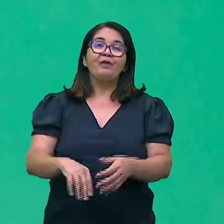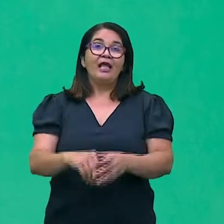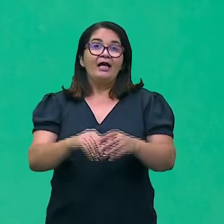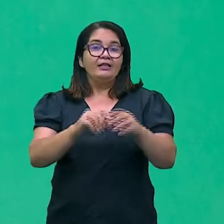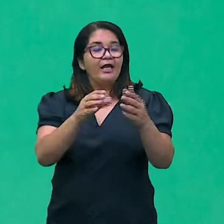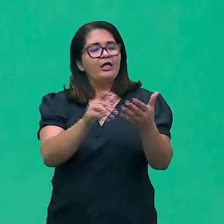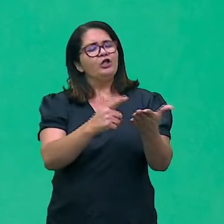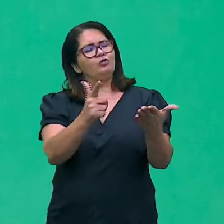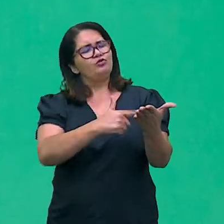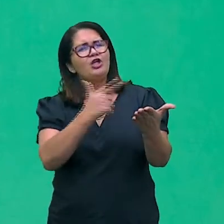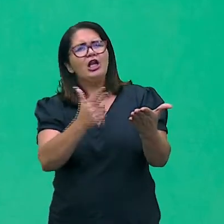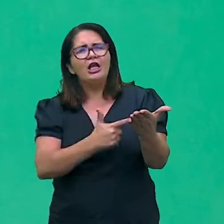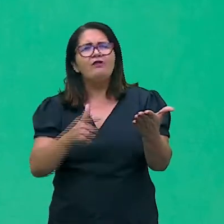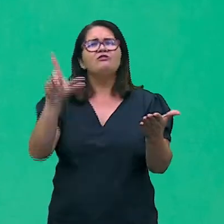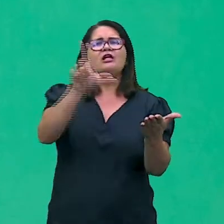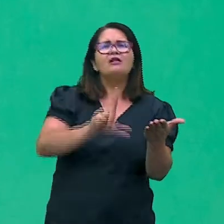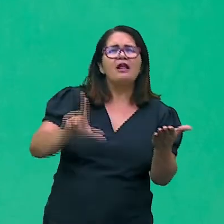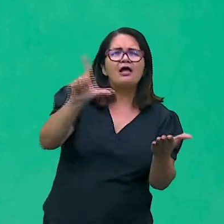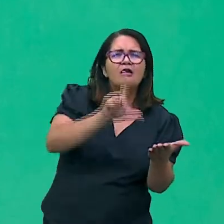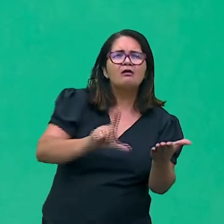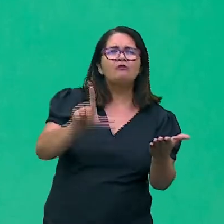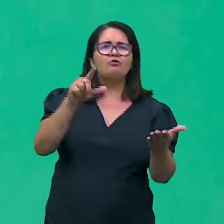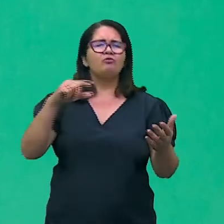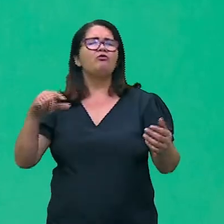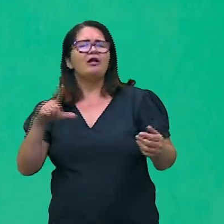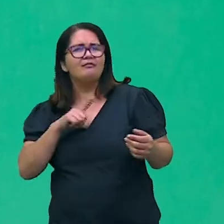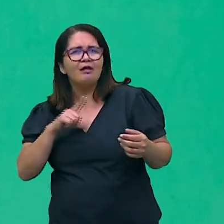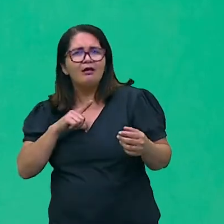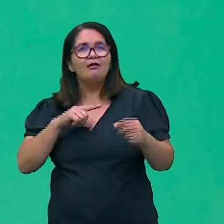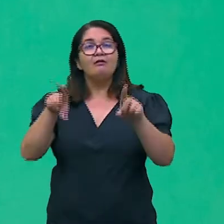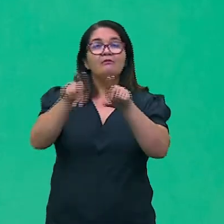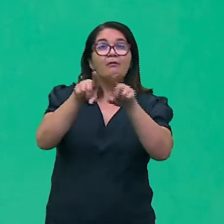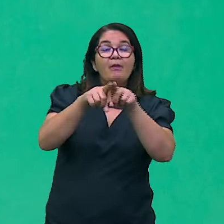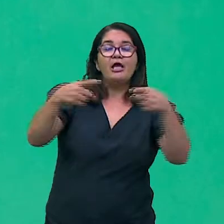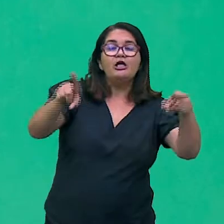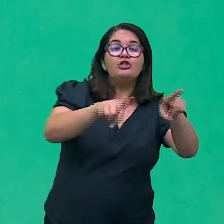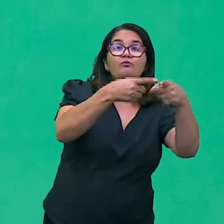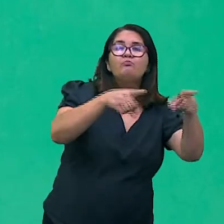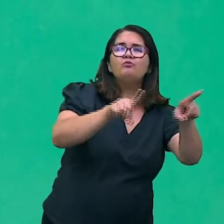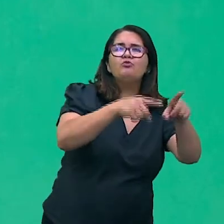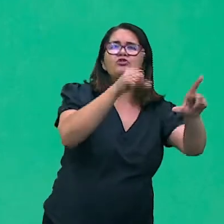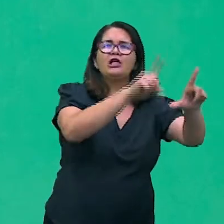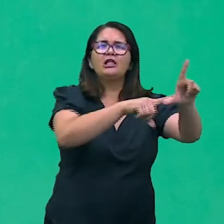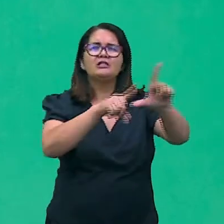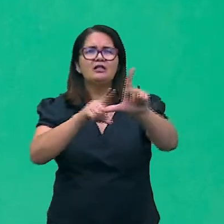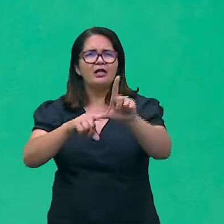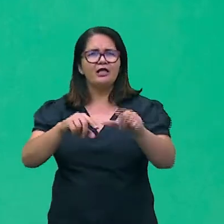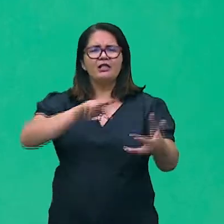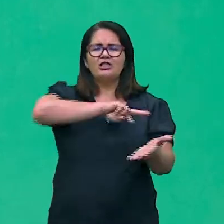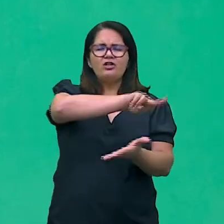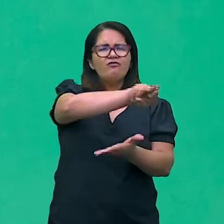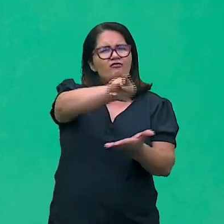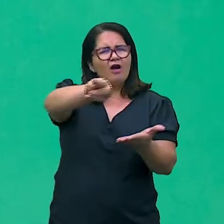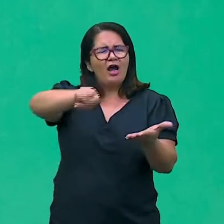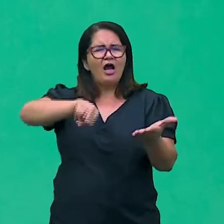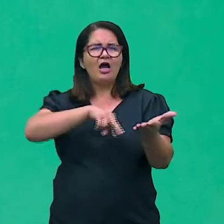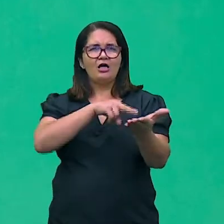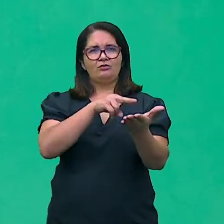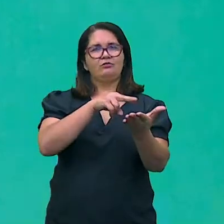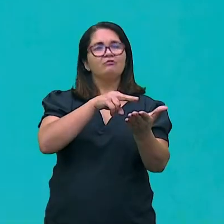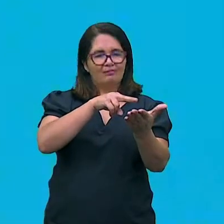linguagem poética, em letras de músicas, anúncios publicitários e nas nossas conversas do